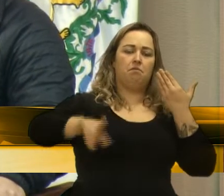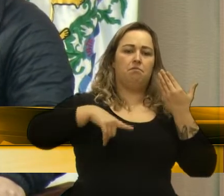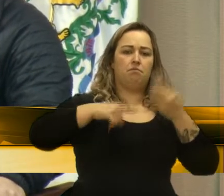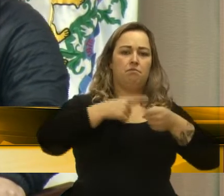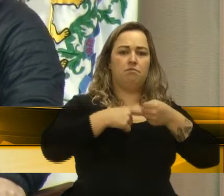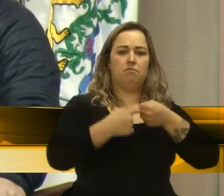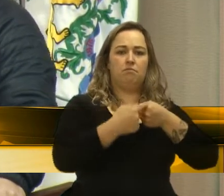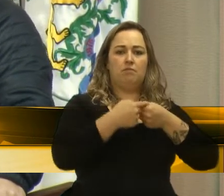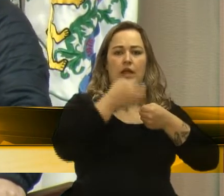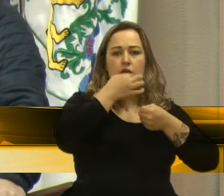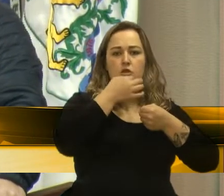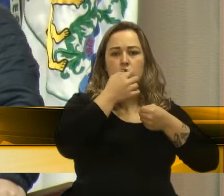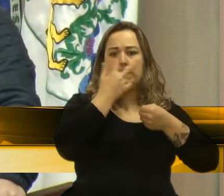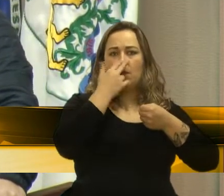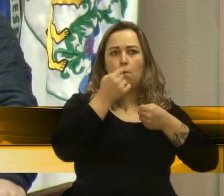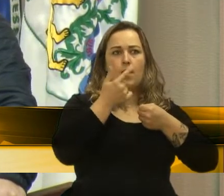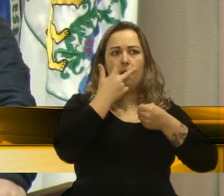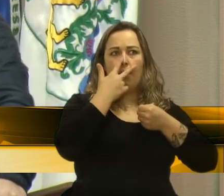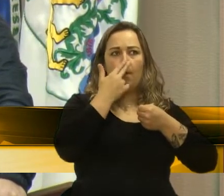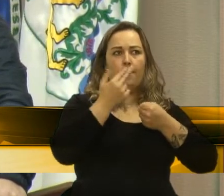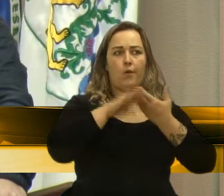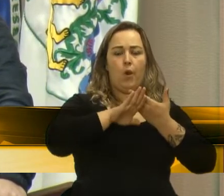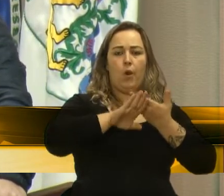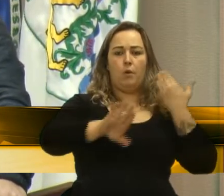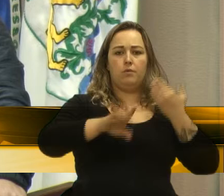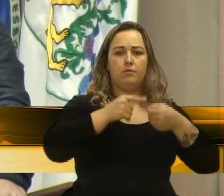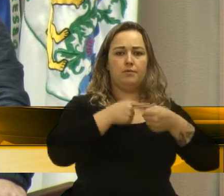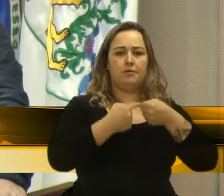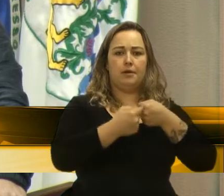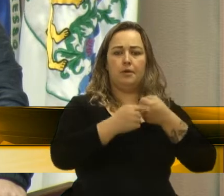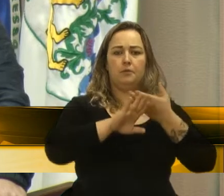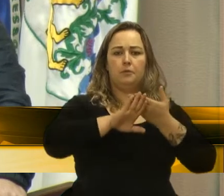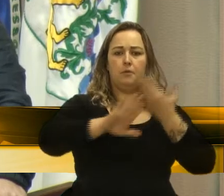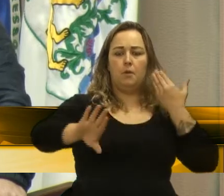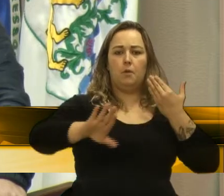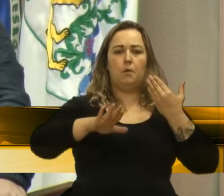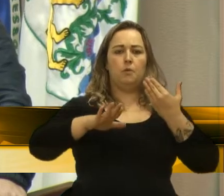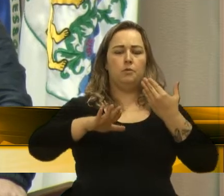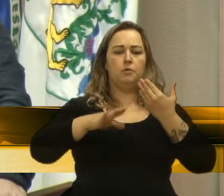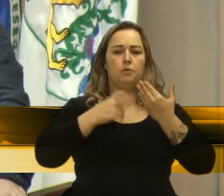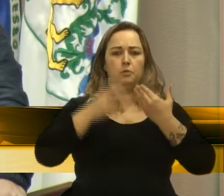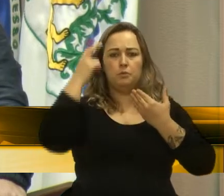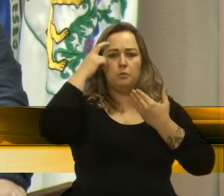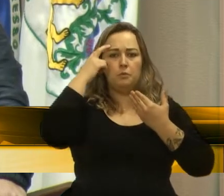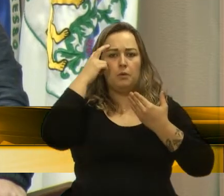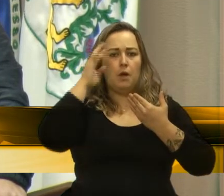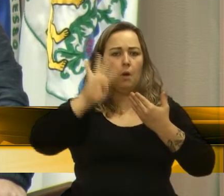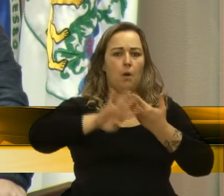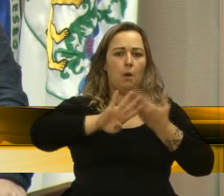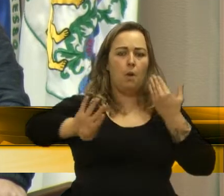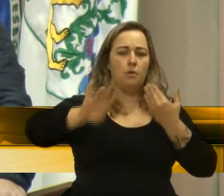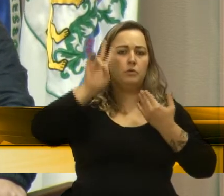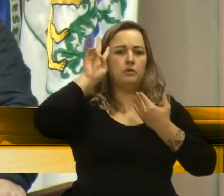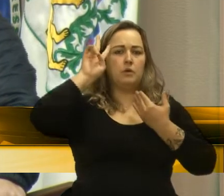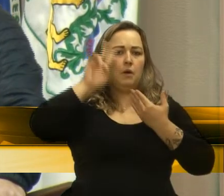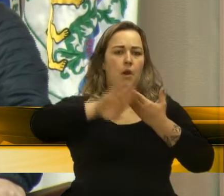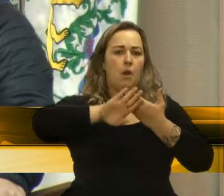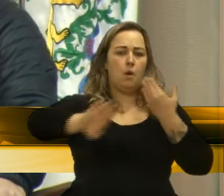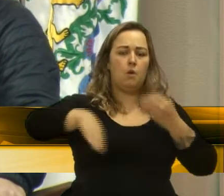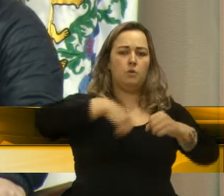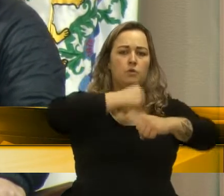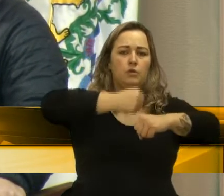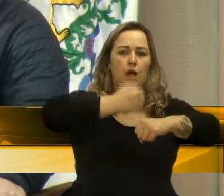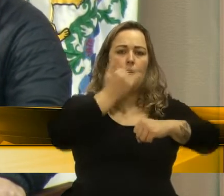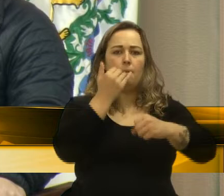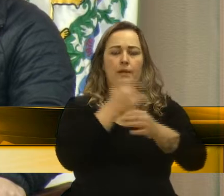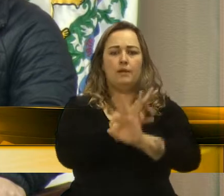mais diversos e variados movimentos turísticos, culturais, históricos, gastronômicos, tudo